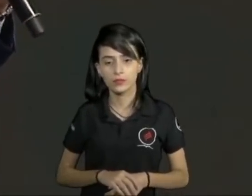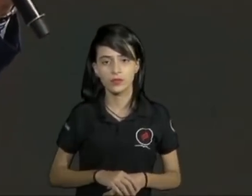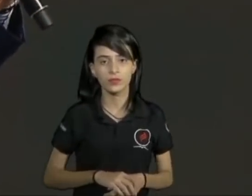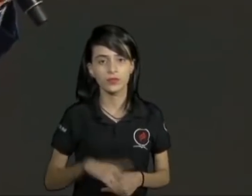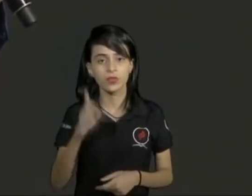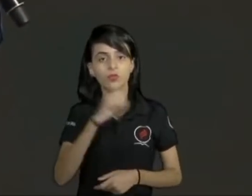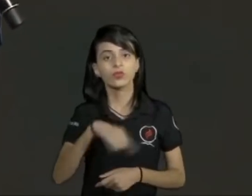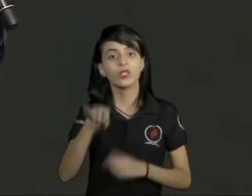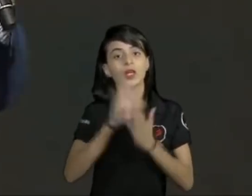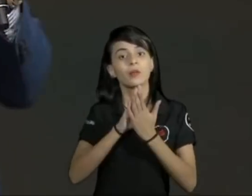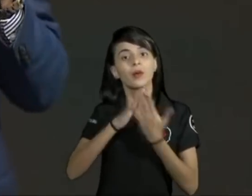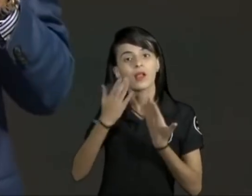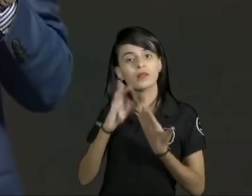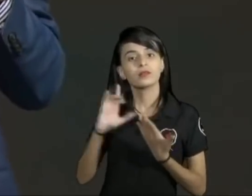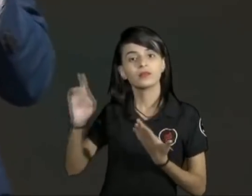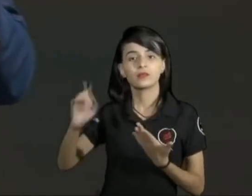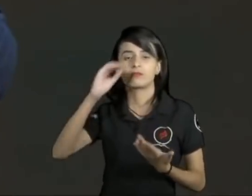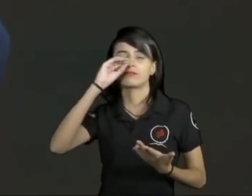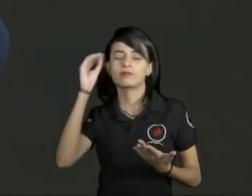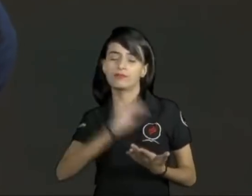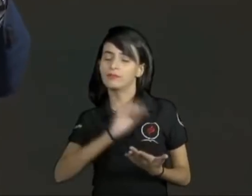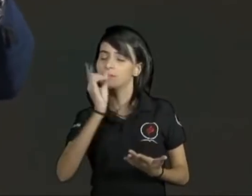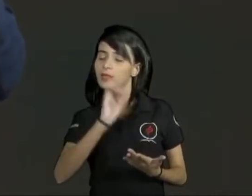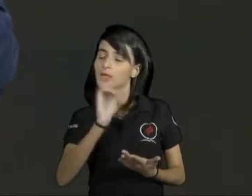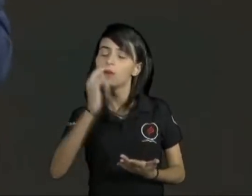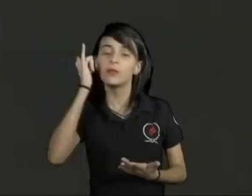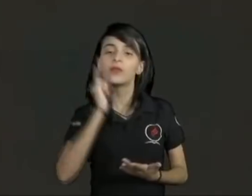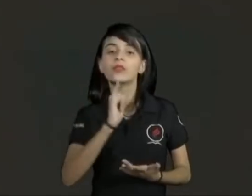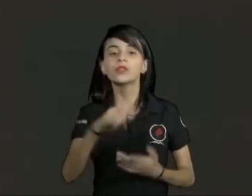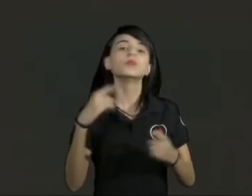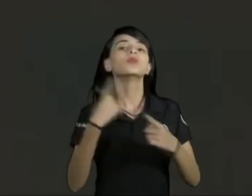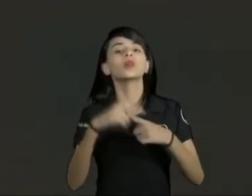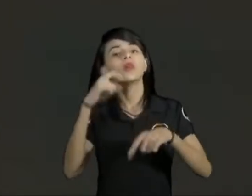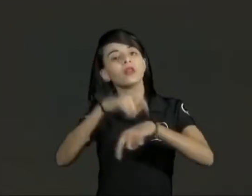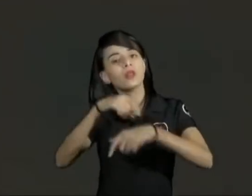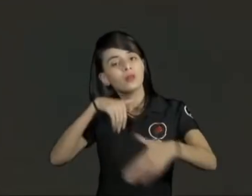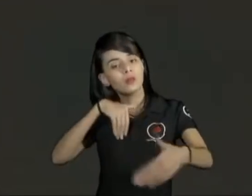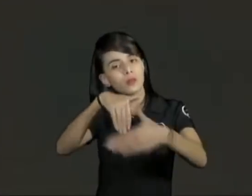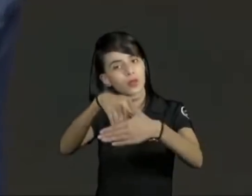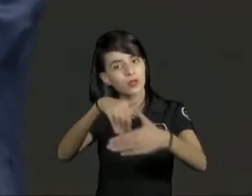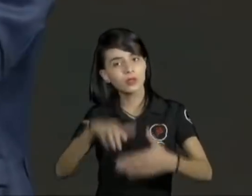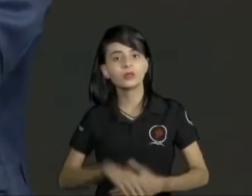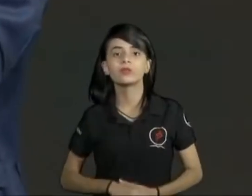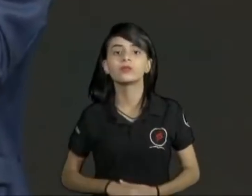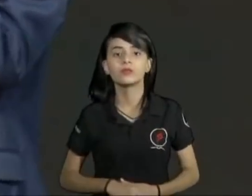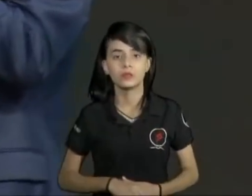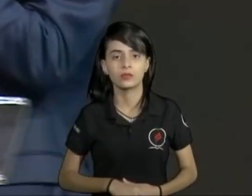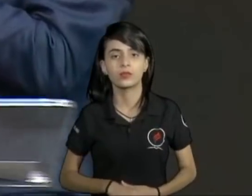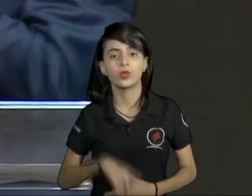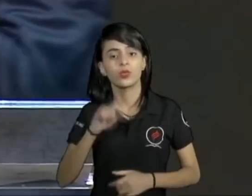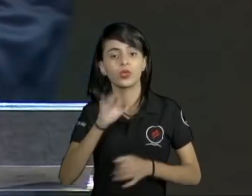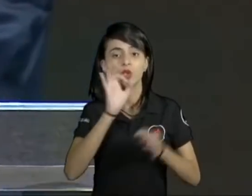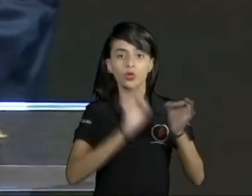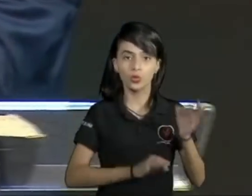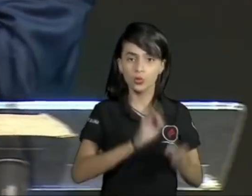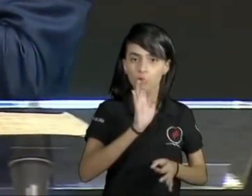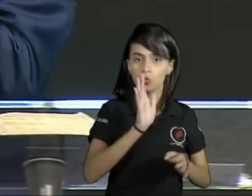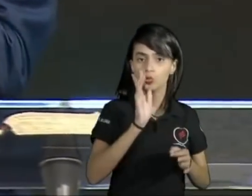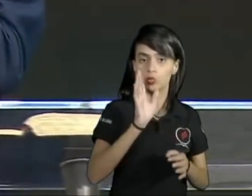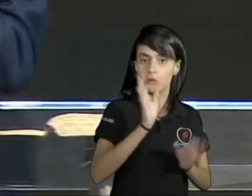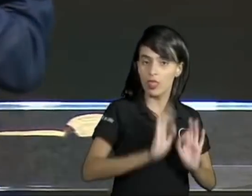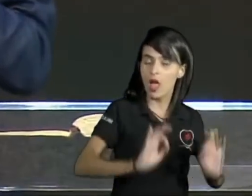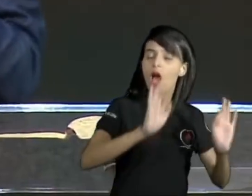palavras da profecia deste livro porque o tempo está próximo aquele que é injusto faça injustiça